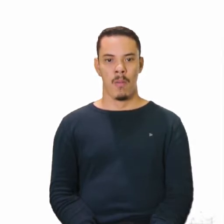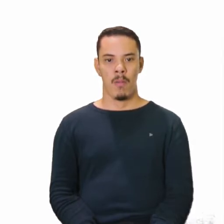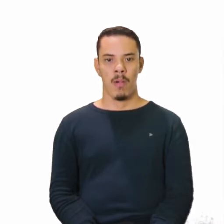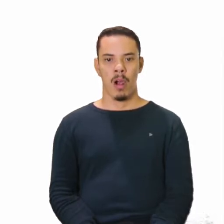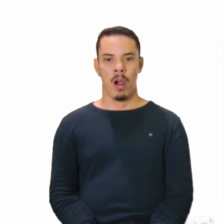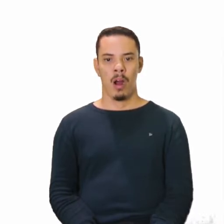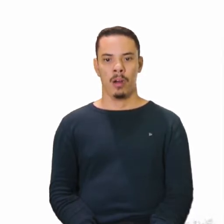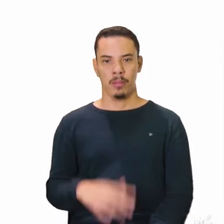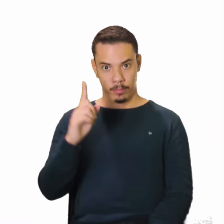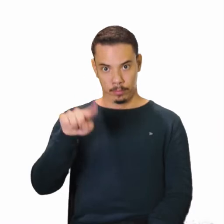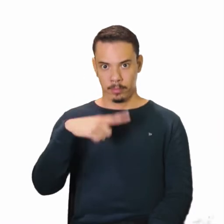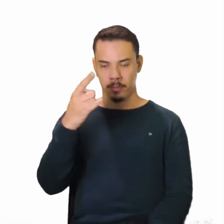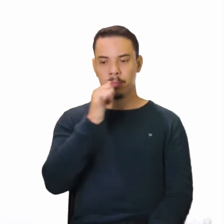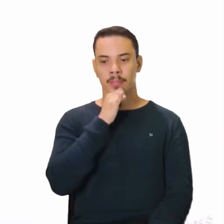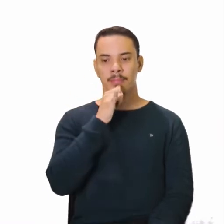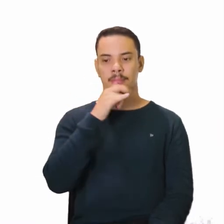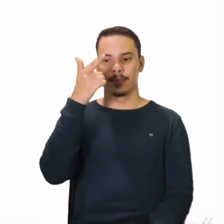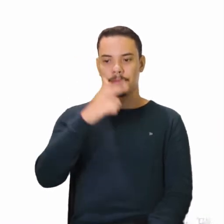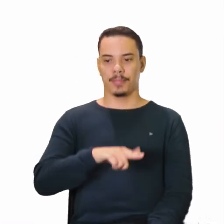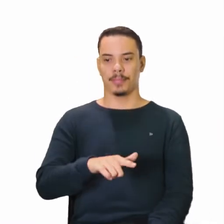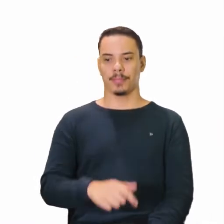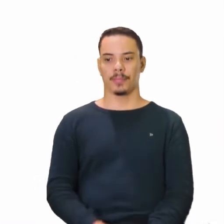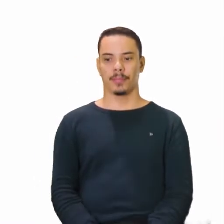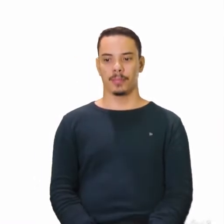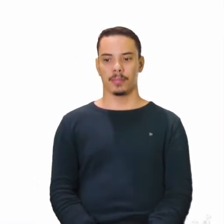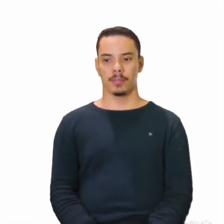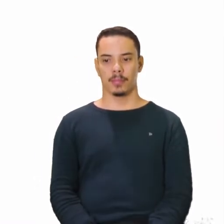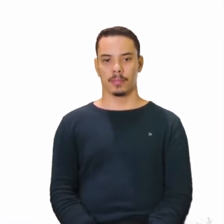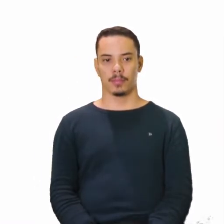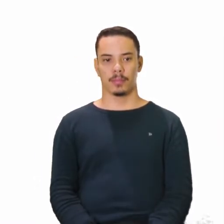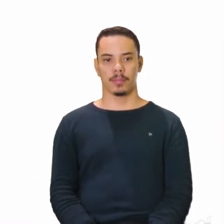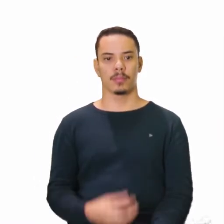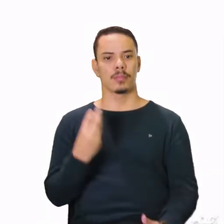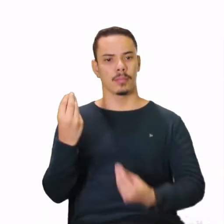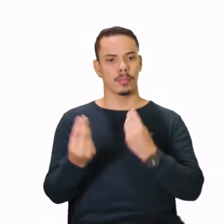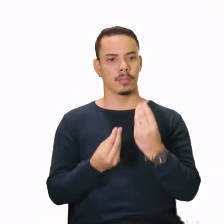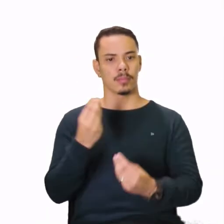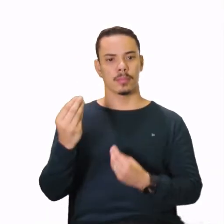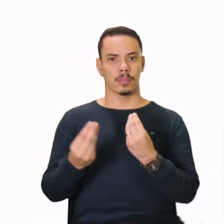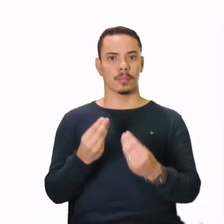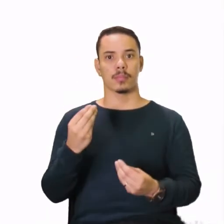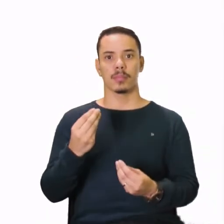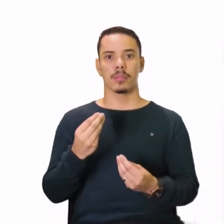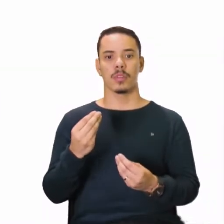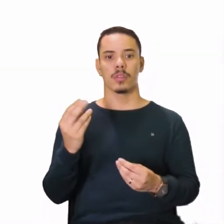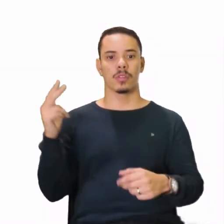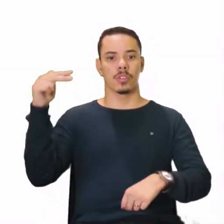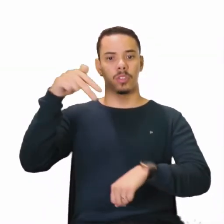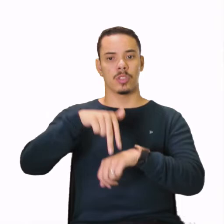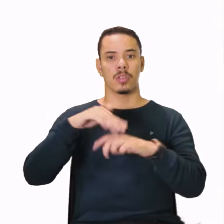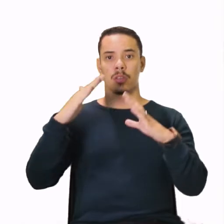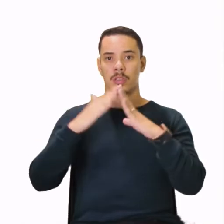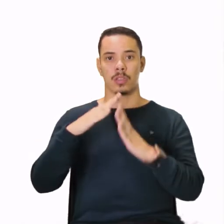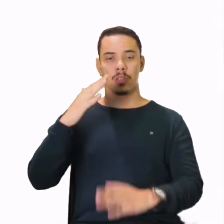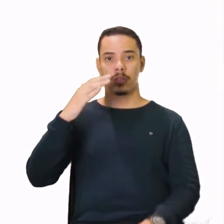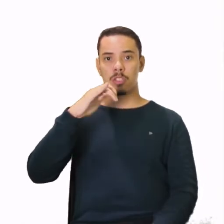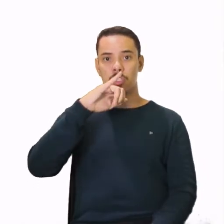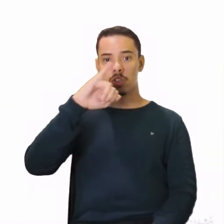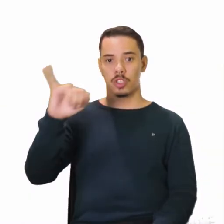próxima indicação aqui. Como se chega à casa de José? Não sei